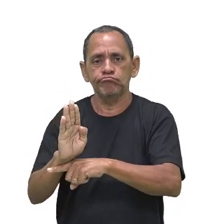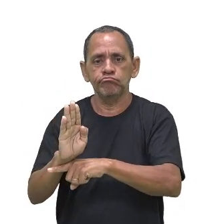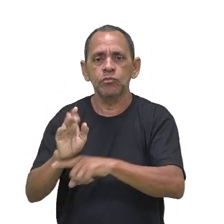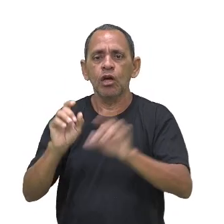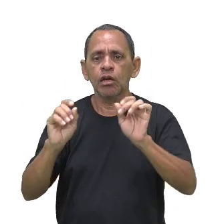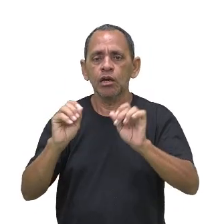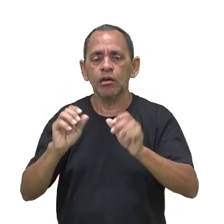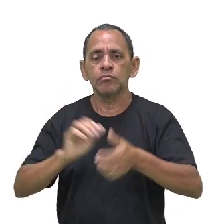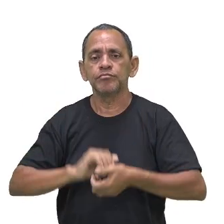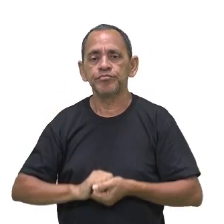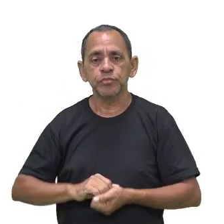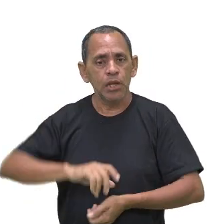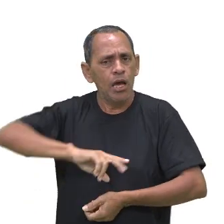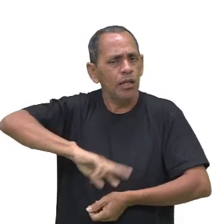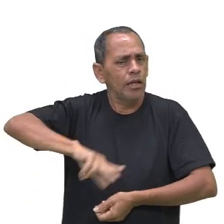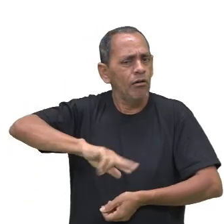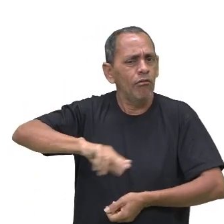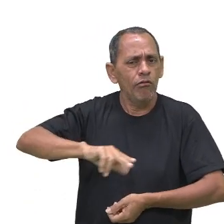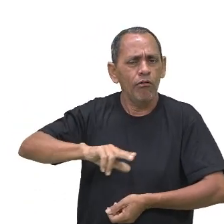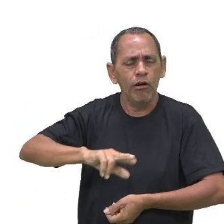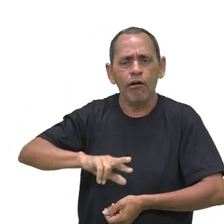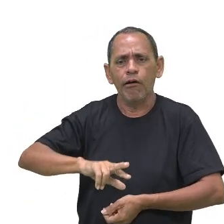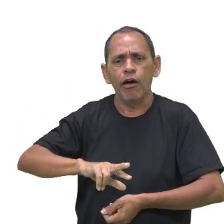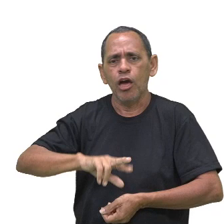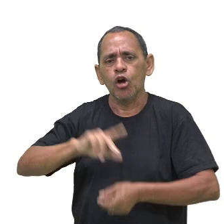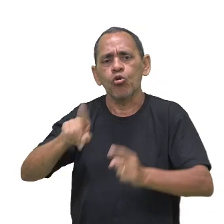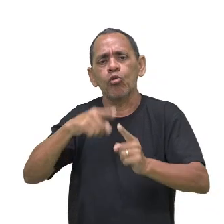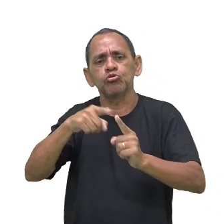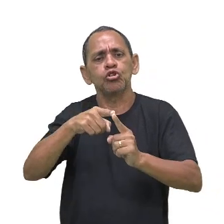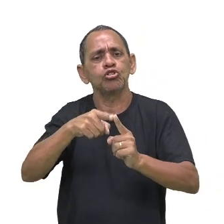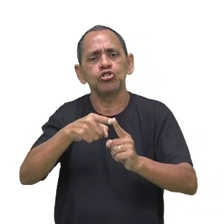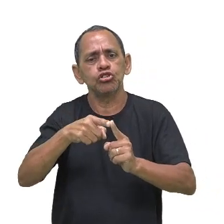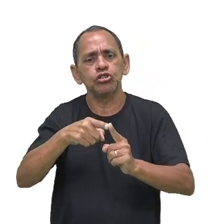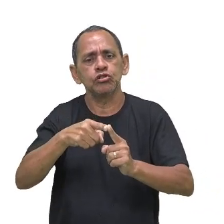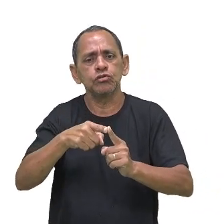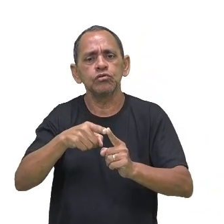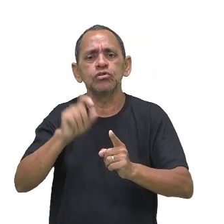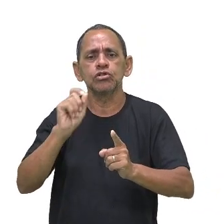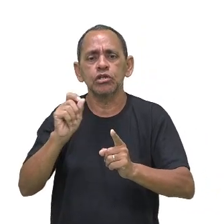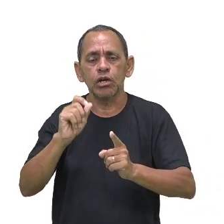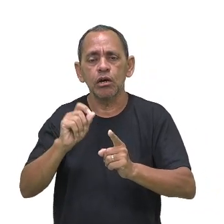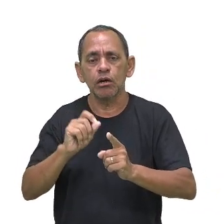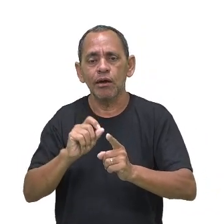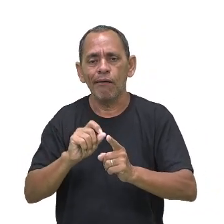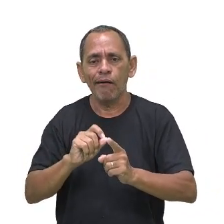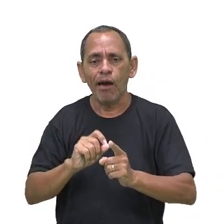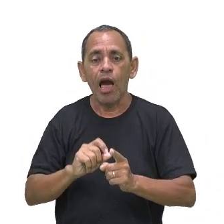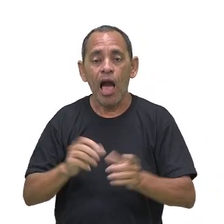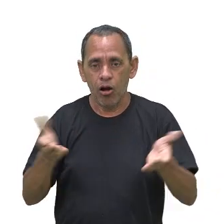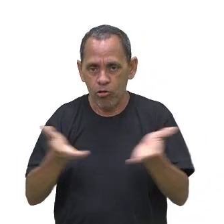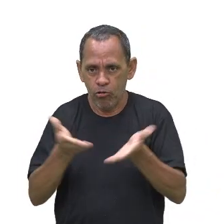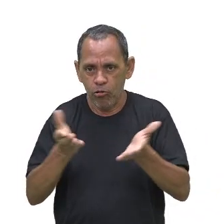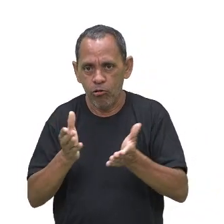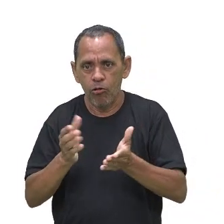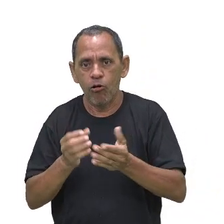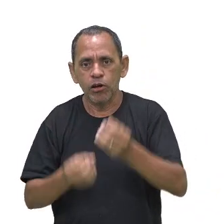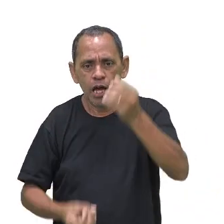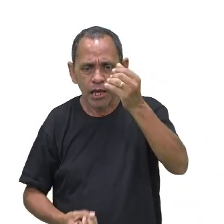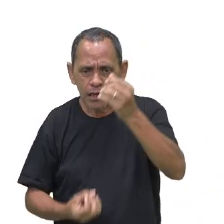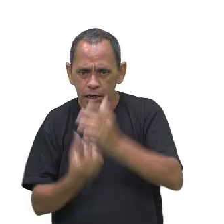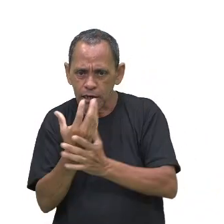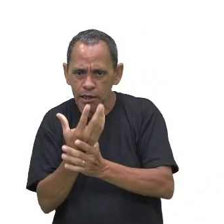sentido essa arte ela vai ter um sentido de gerar lucro. Quando se lança um